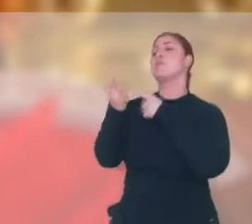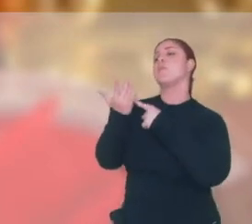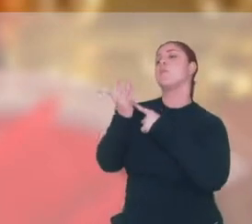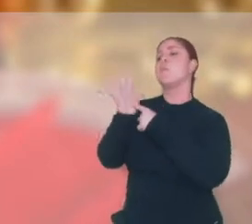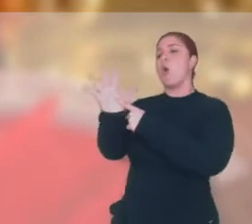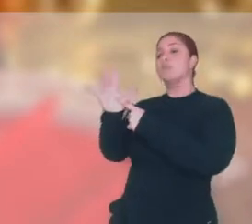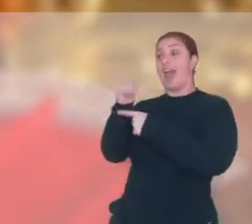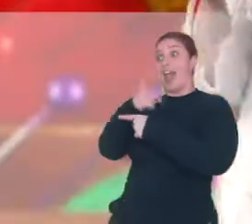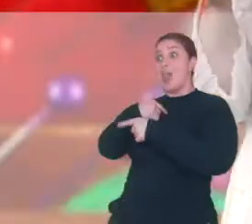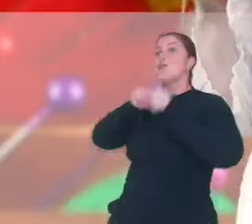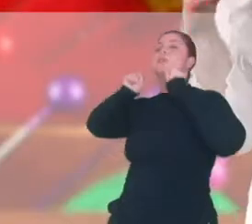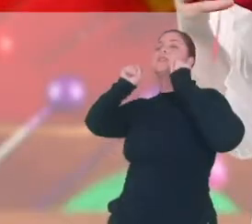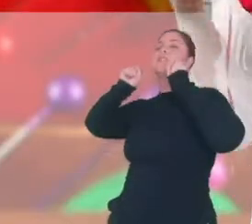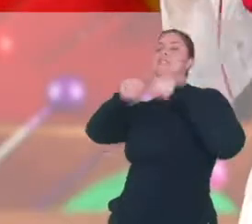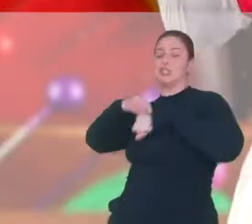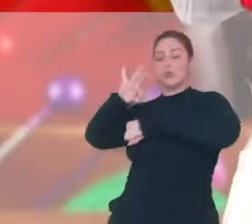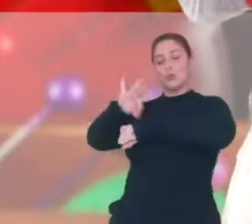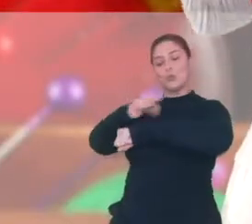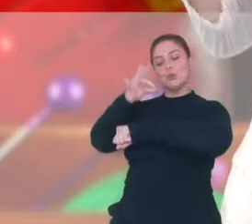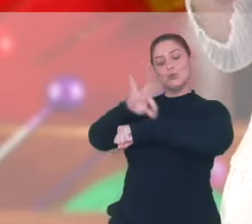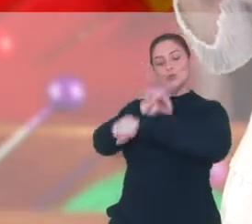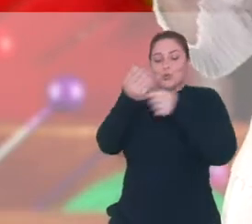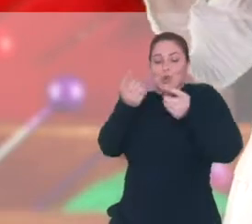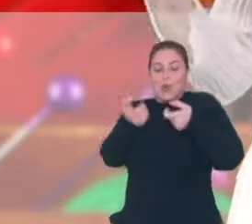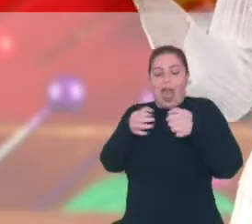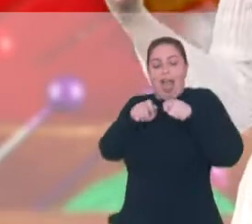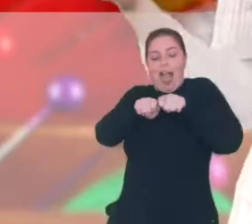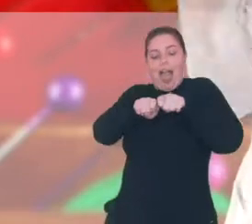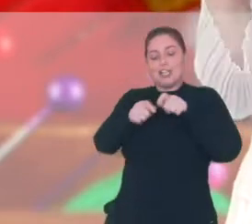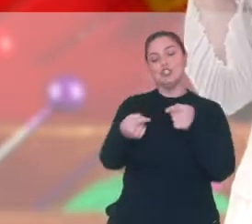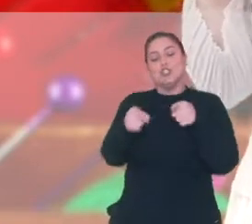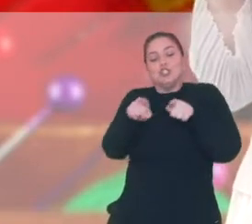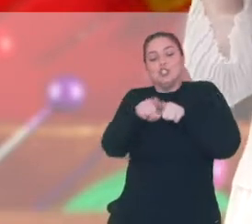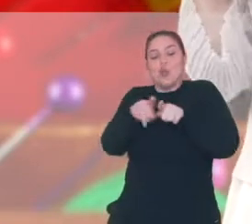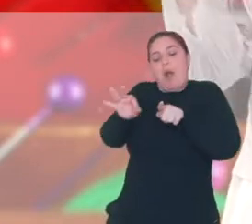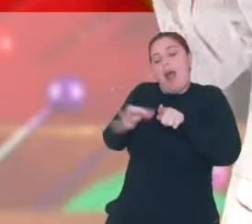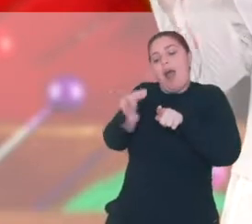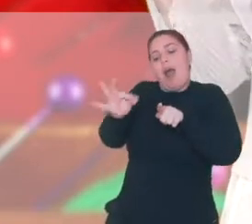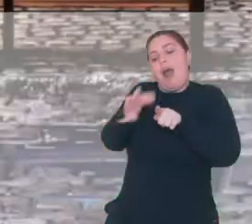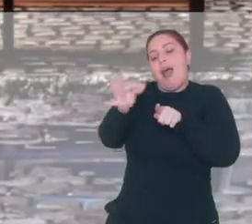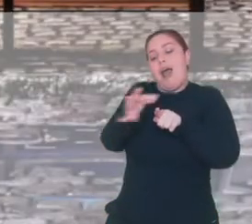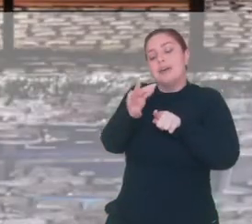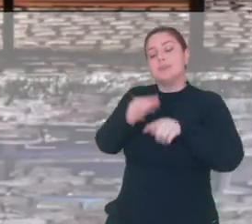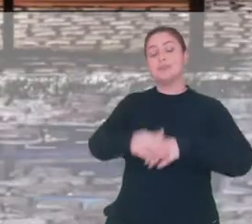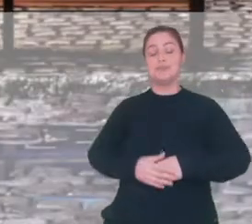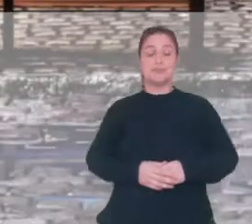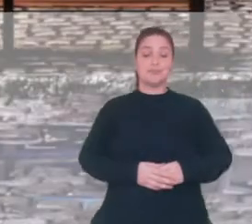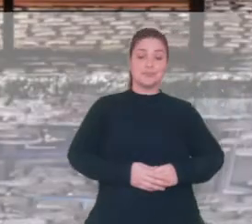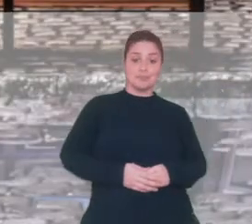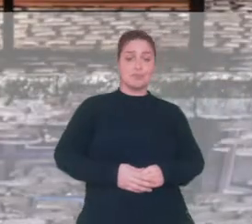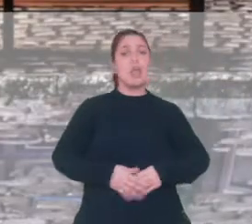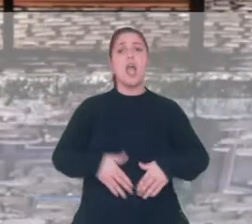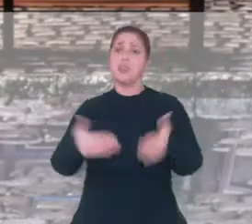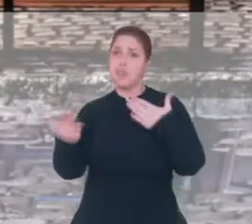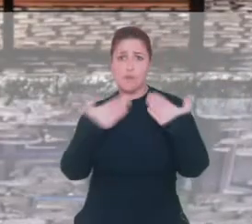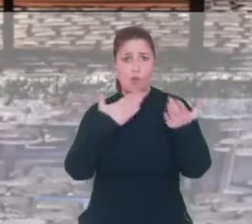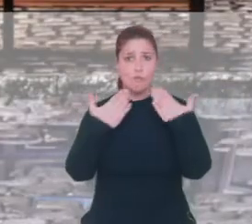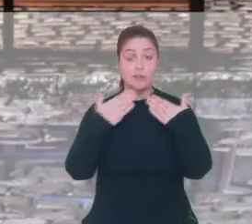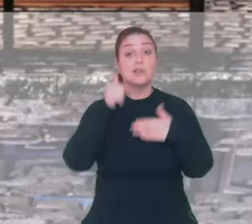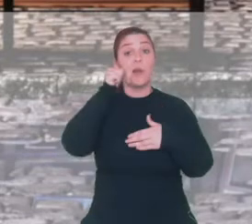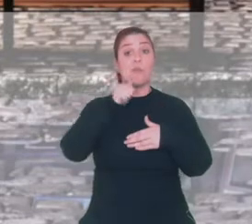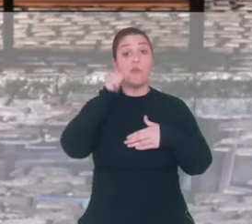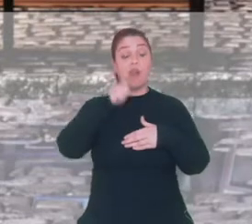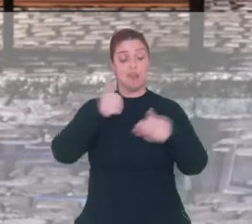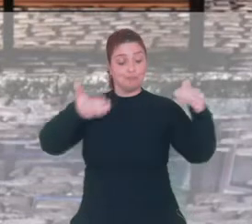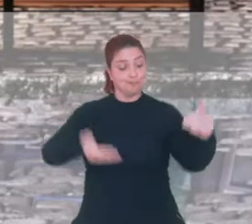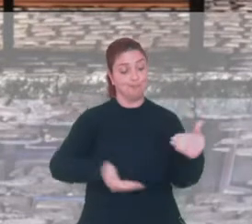sim, costuro, prendo, ajunto. Estavam nisso quando a costureira, carregando a sua